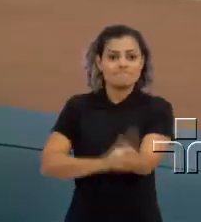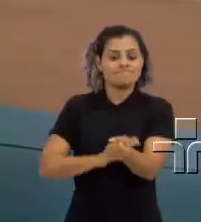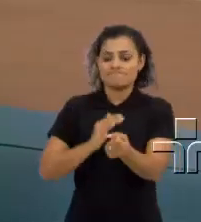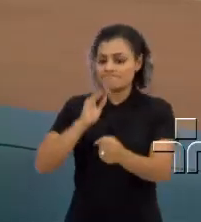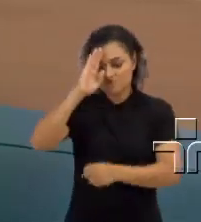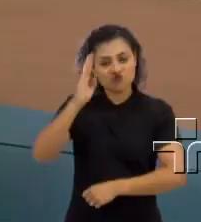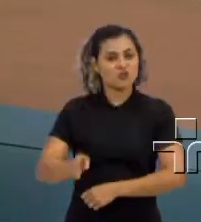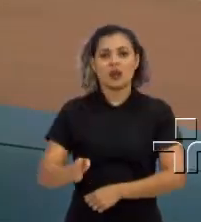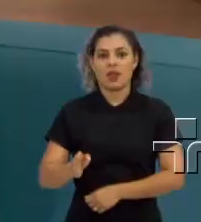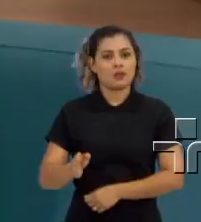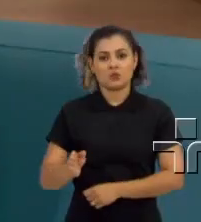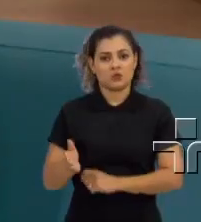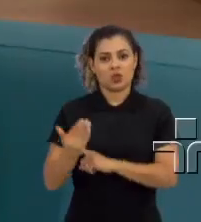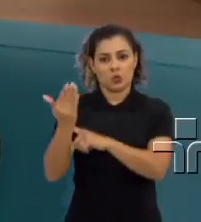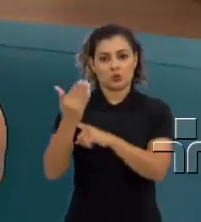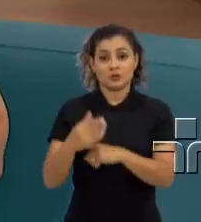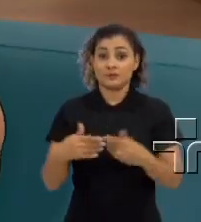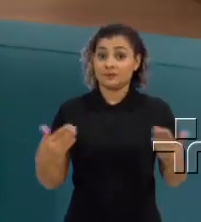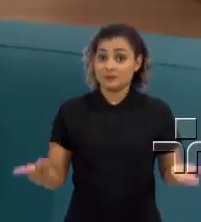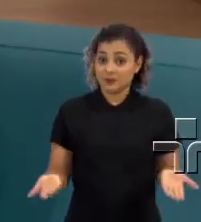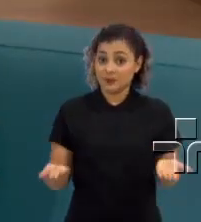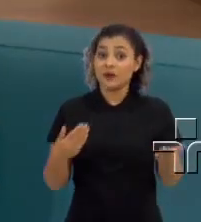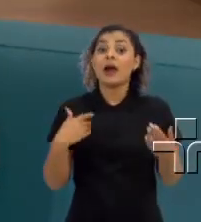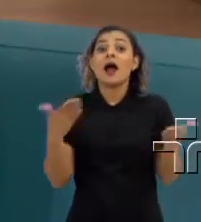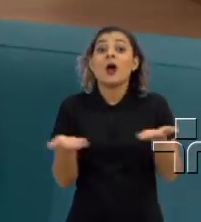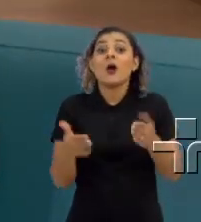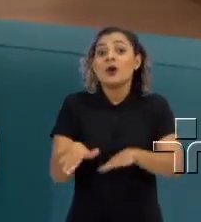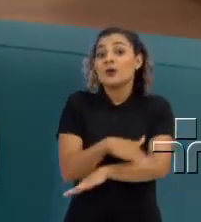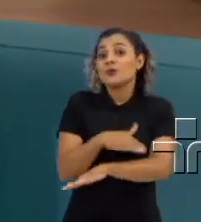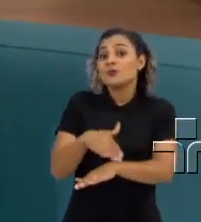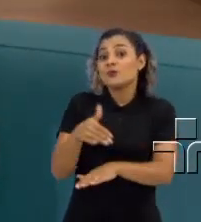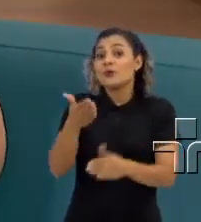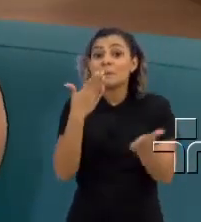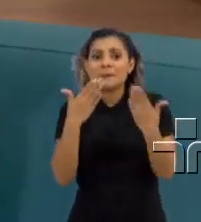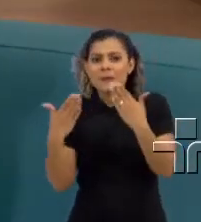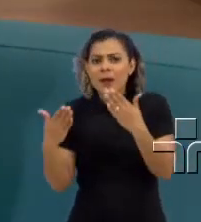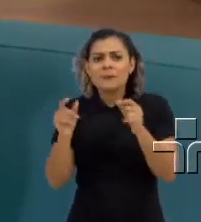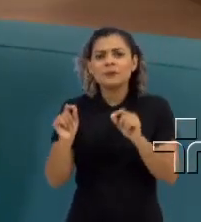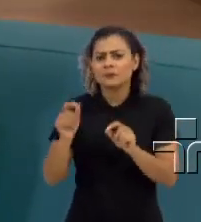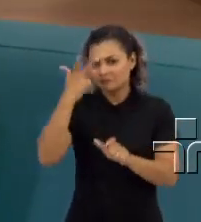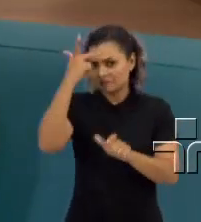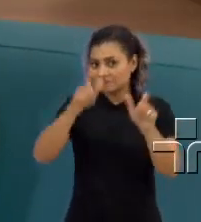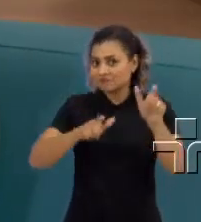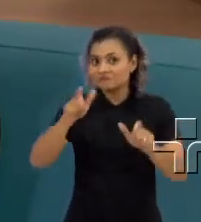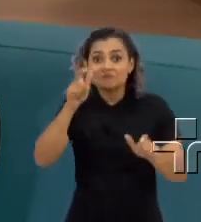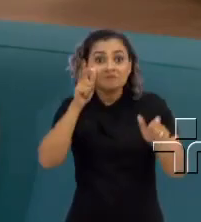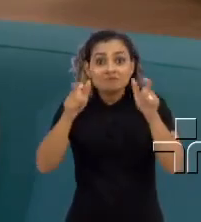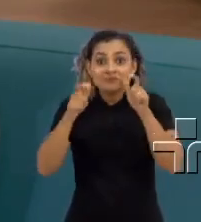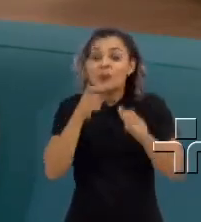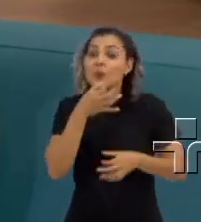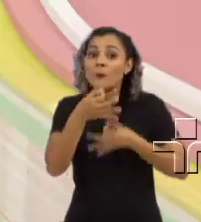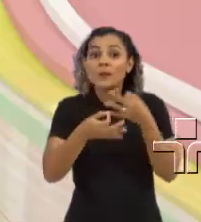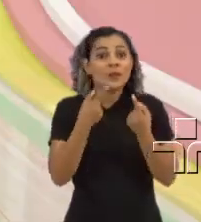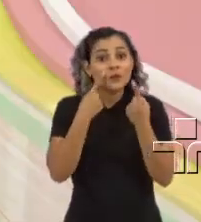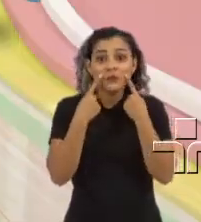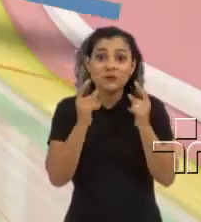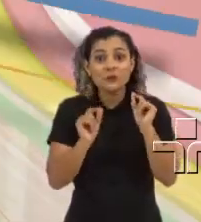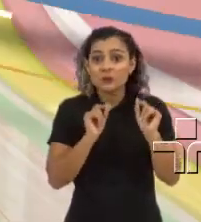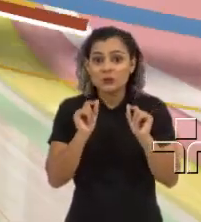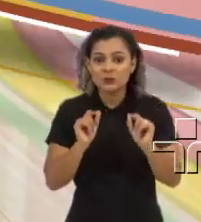Ela é, né? Olha, vamos para o nosso papo de rua com a participação dos nossos telespectadores.